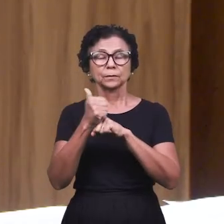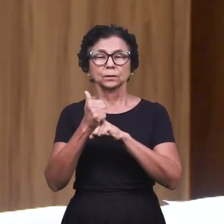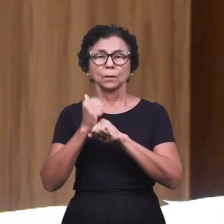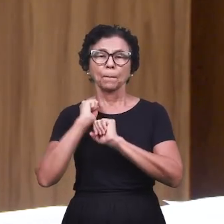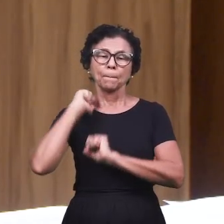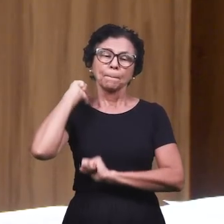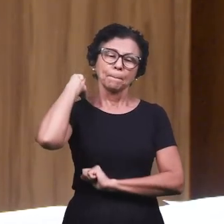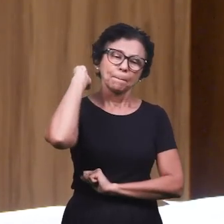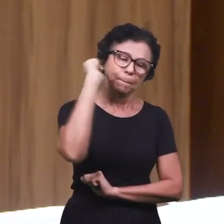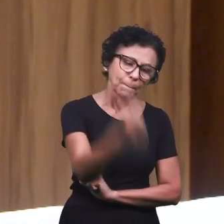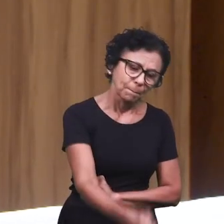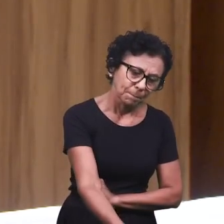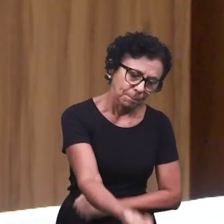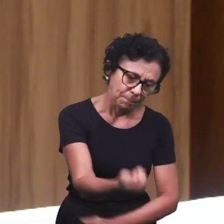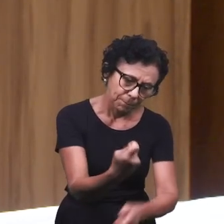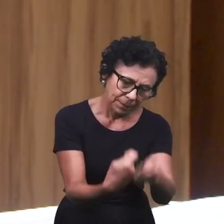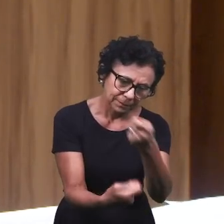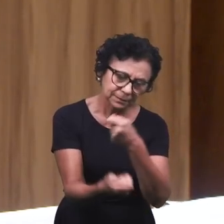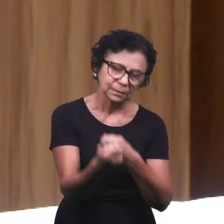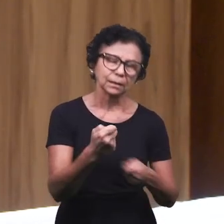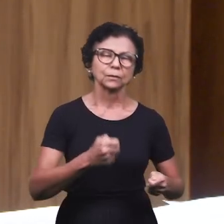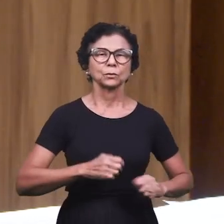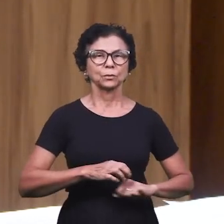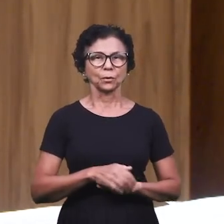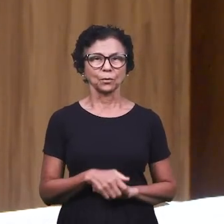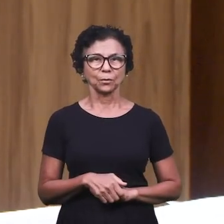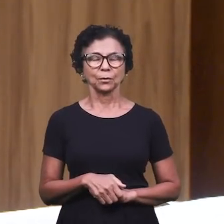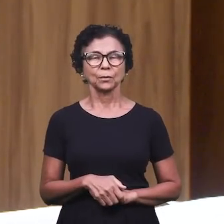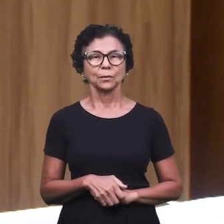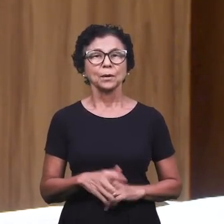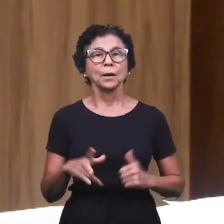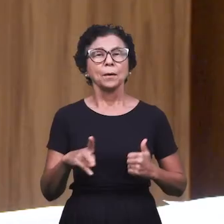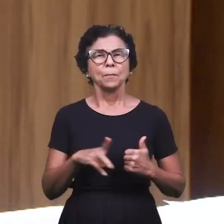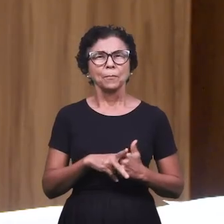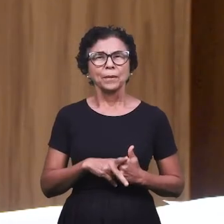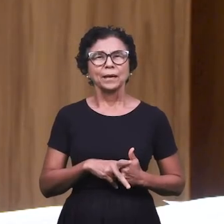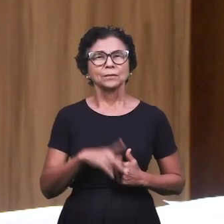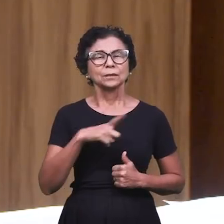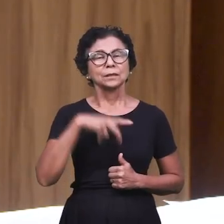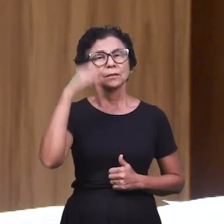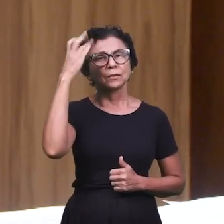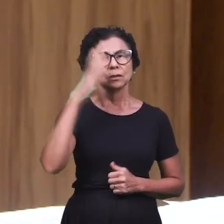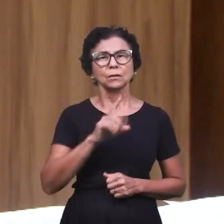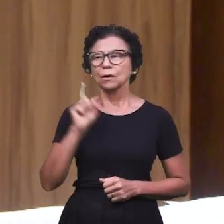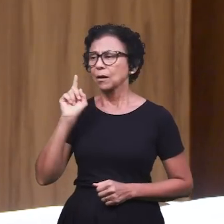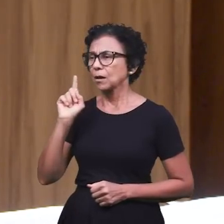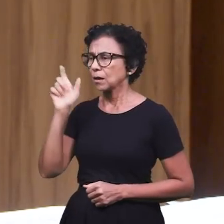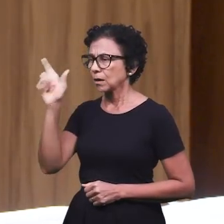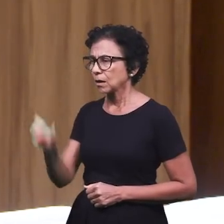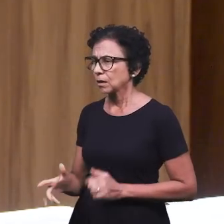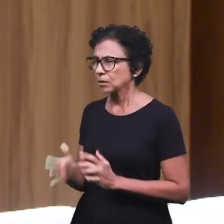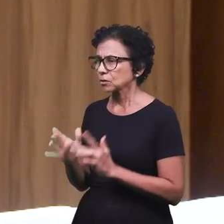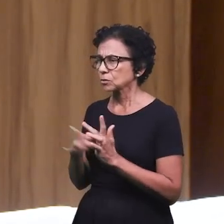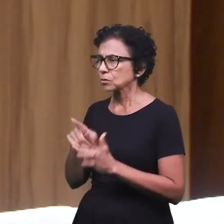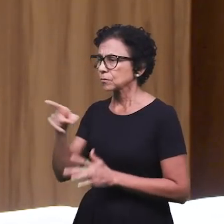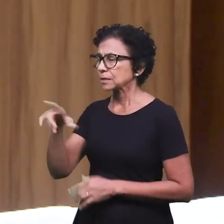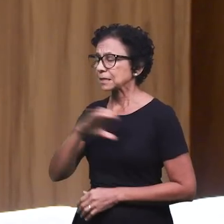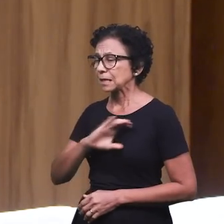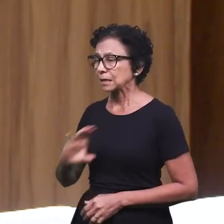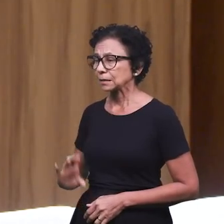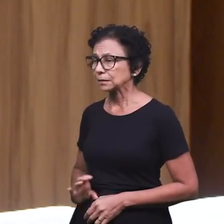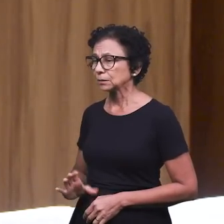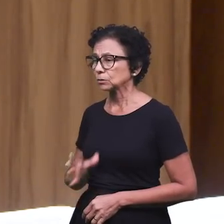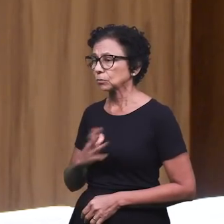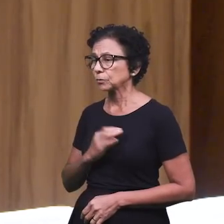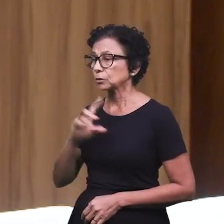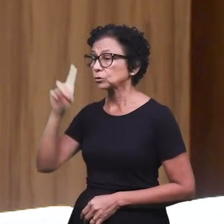né? Ele que teve aquela revelação, tu és o Cristo, o Filho de Deus vivo, né? Uma revelação profundíssima, Profunda. né? Aquilo